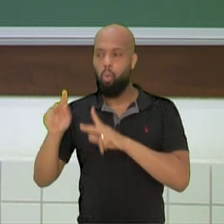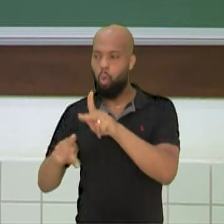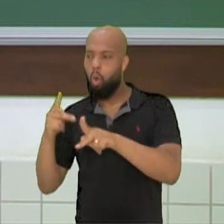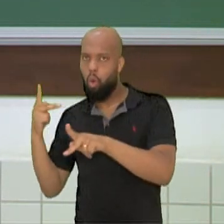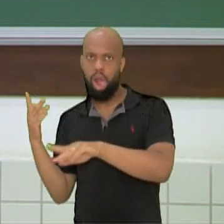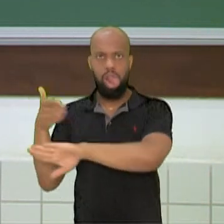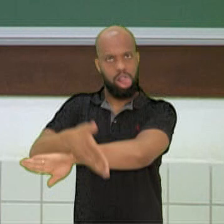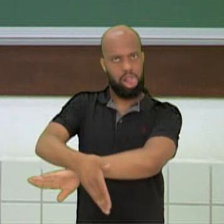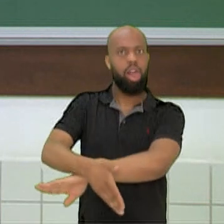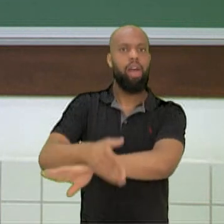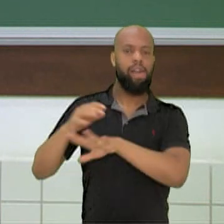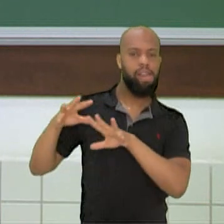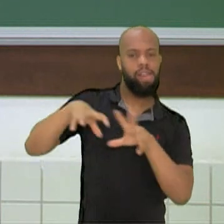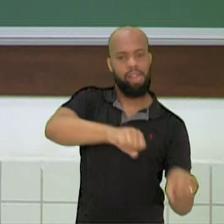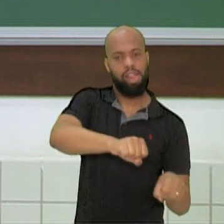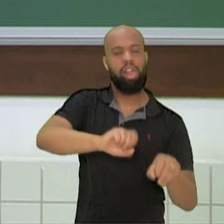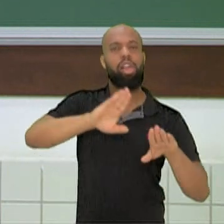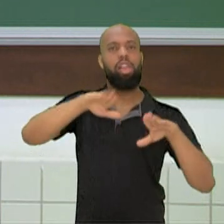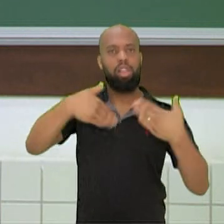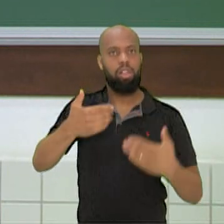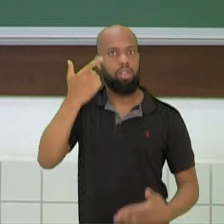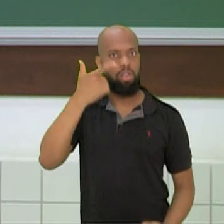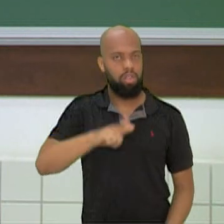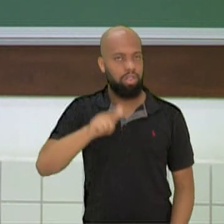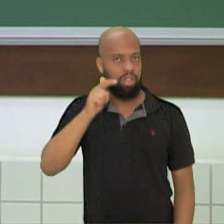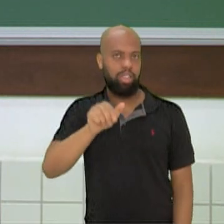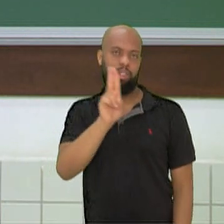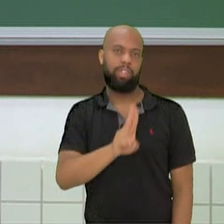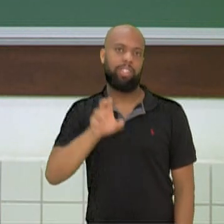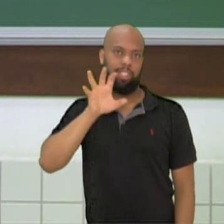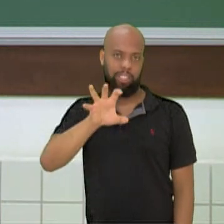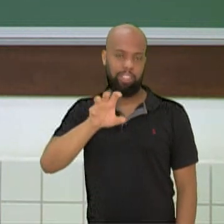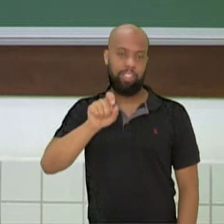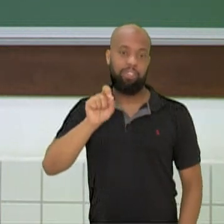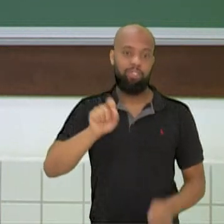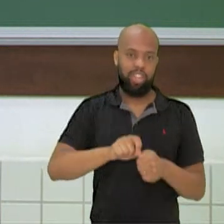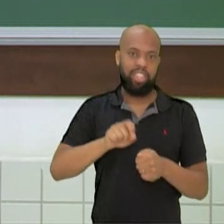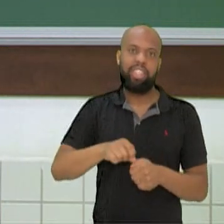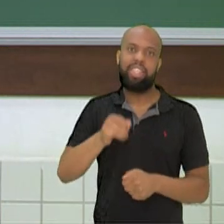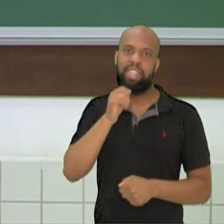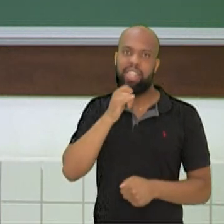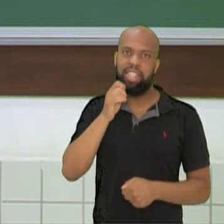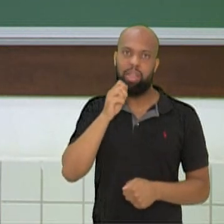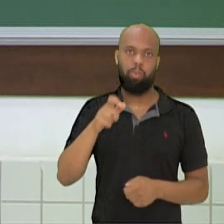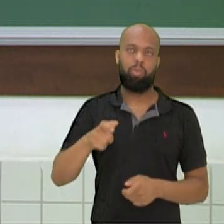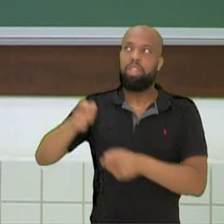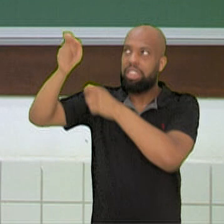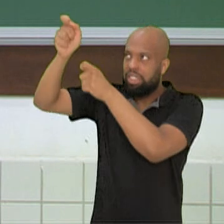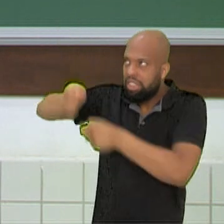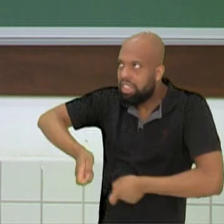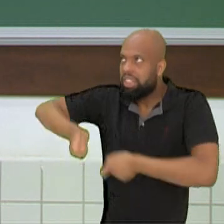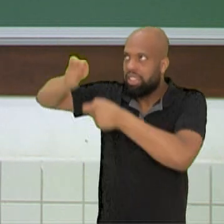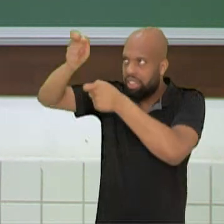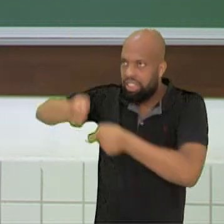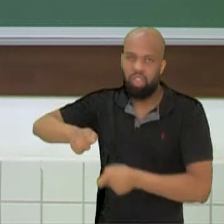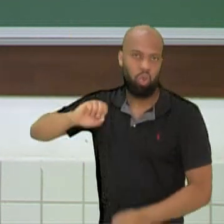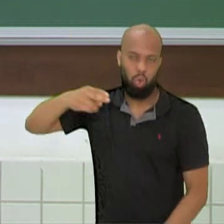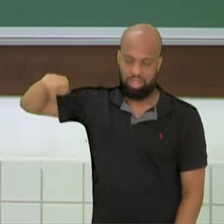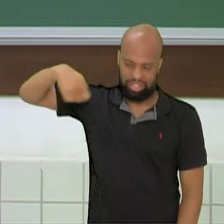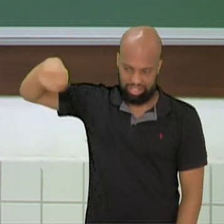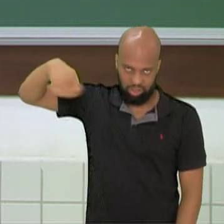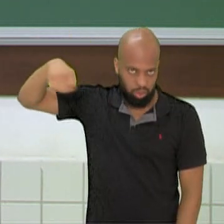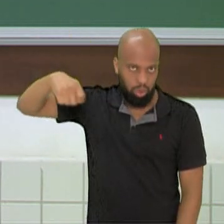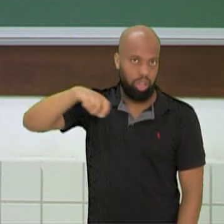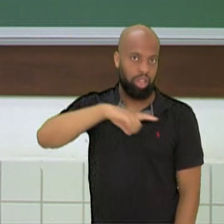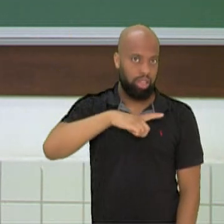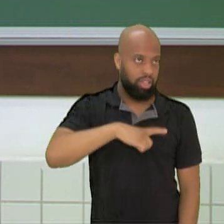então você conseguia estar justificando e a ressonância fazia com que isso ocorresse. Então você afinava os sinos ali para que eles tocassem